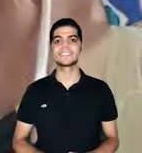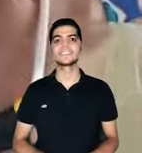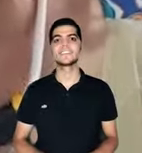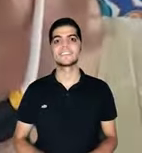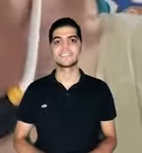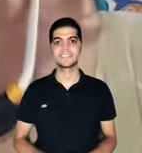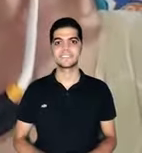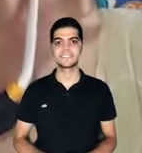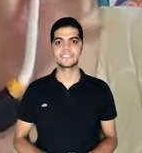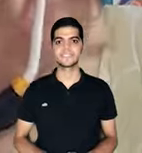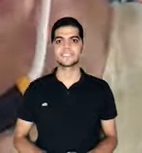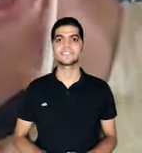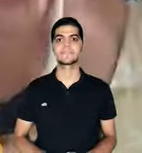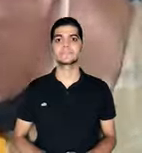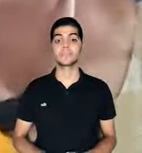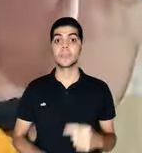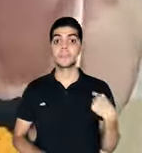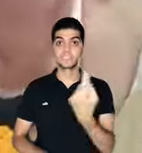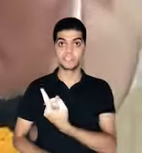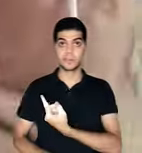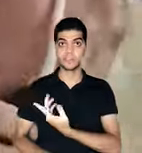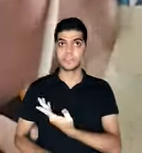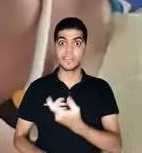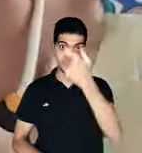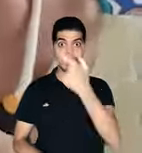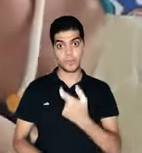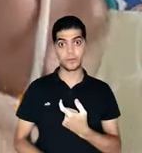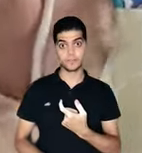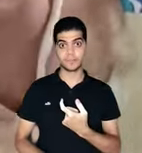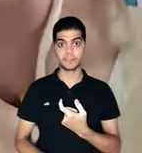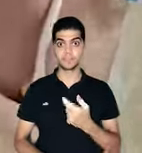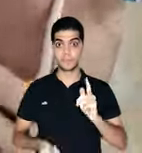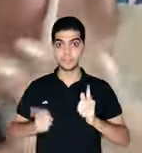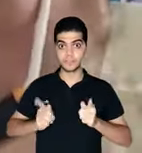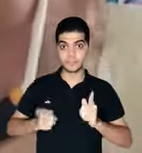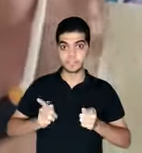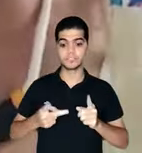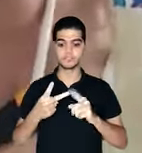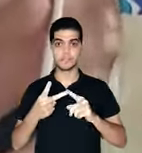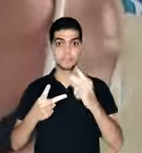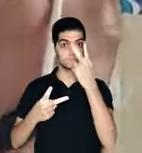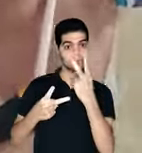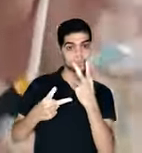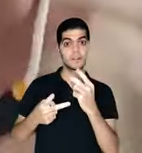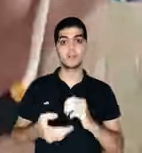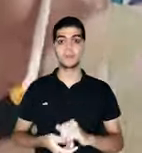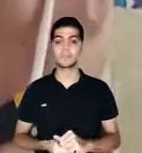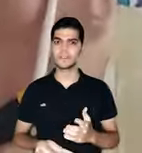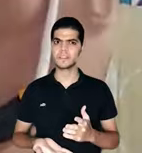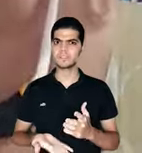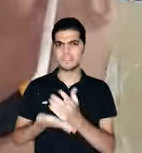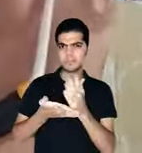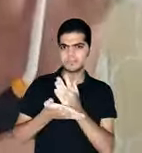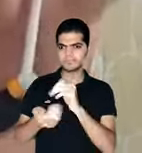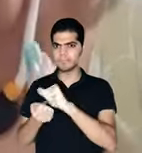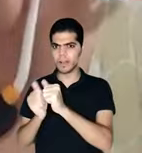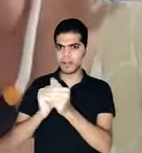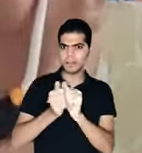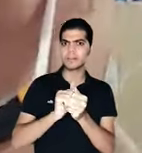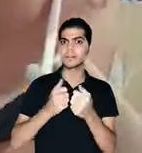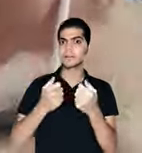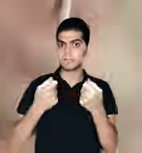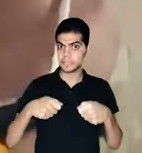é presente eu no meu caso travesti deficiente visual algumas coisas